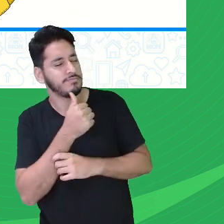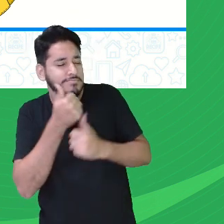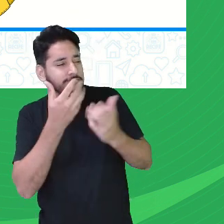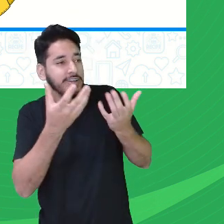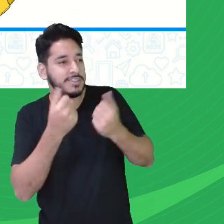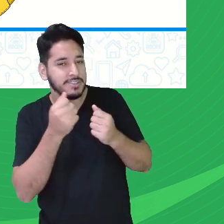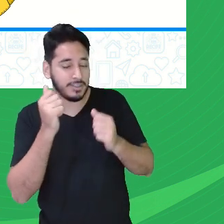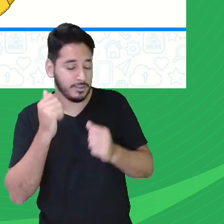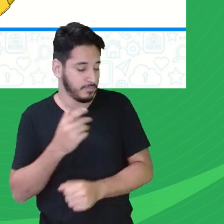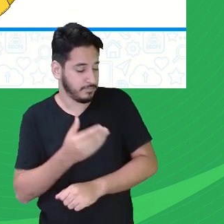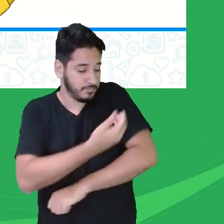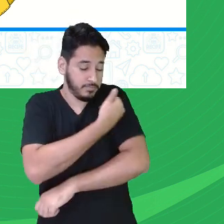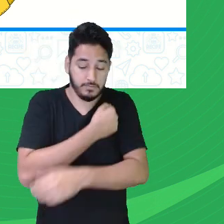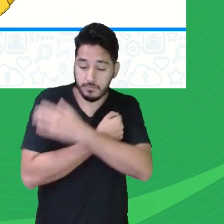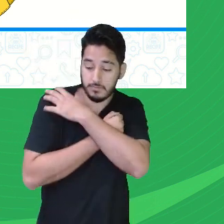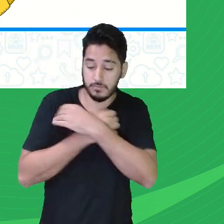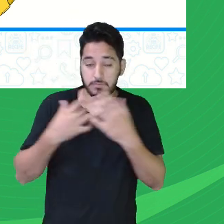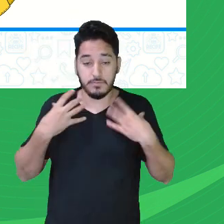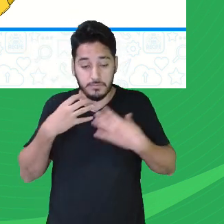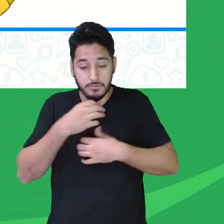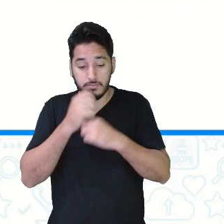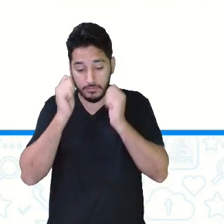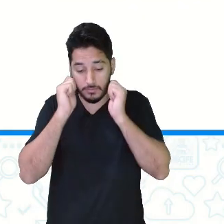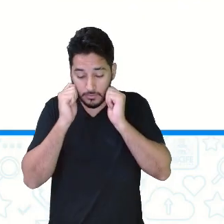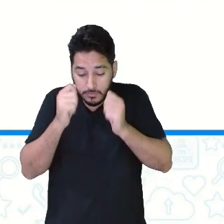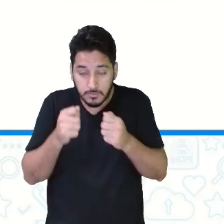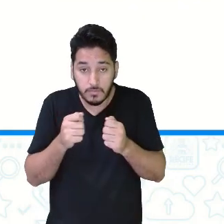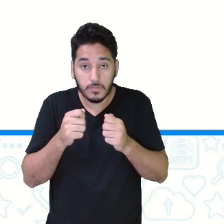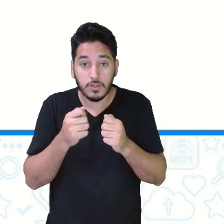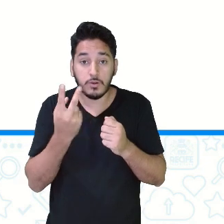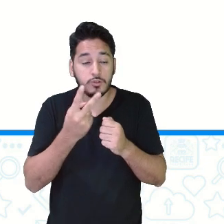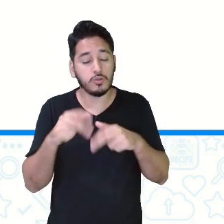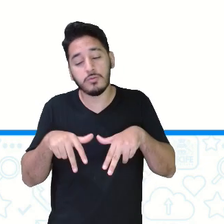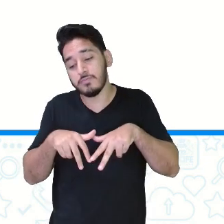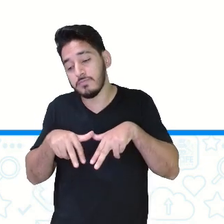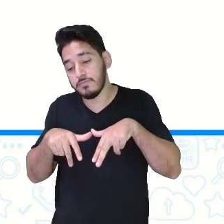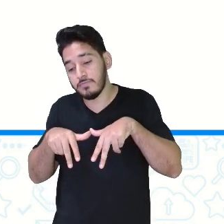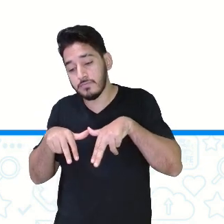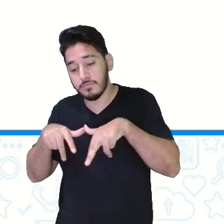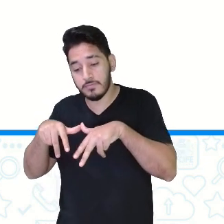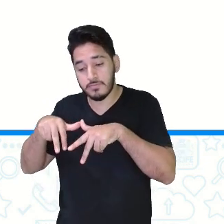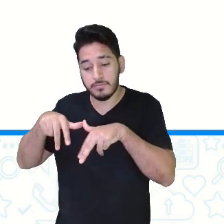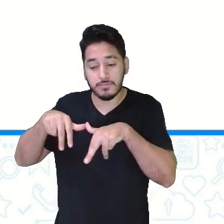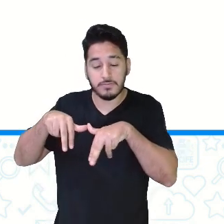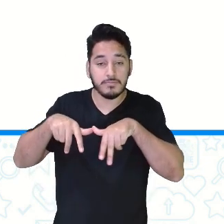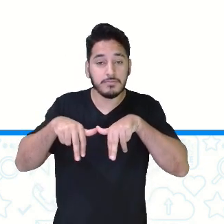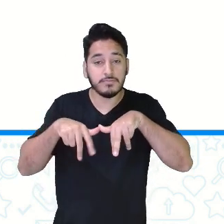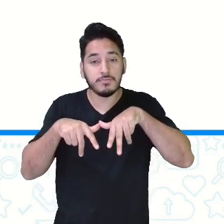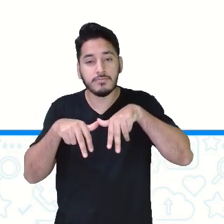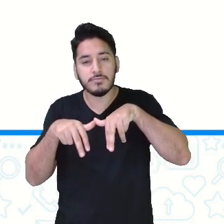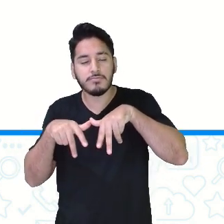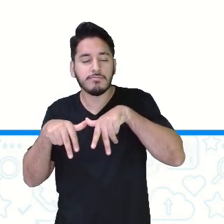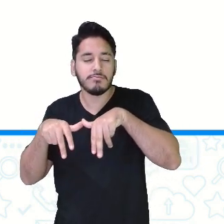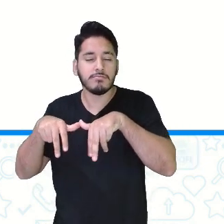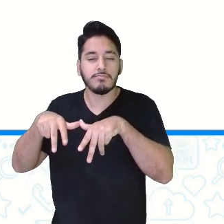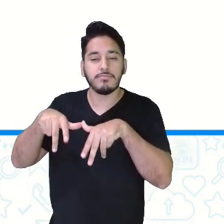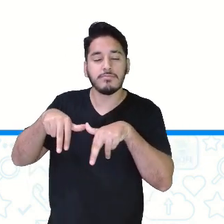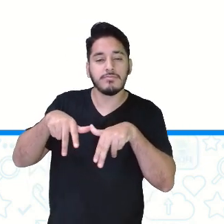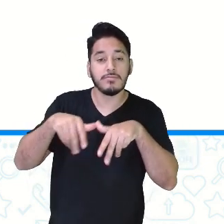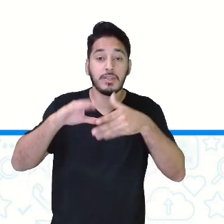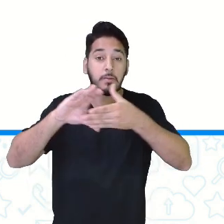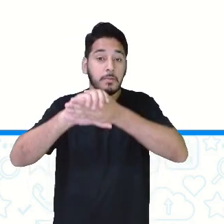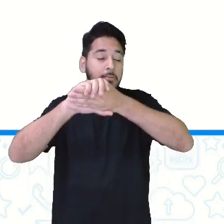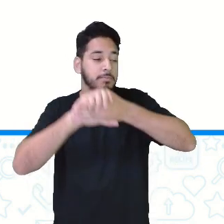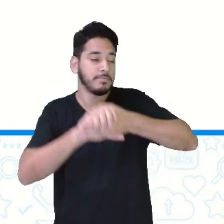aceitou, vestiu o sobretudo e os dois foram andando pelas calçadas. Caminhavam de mãos